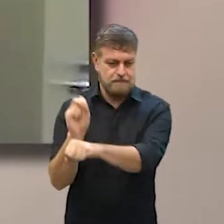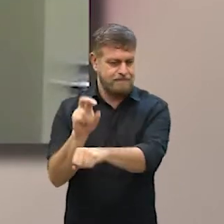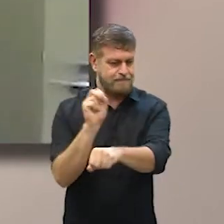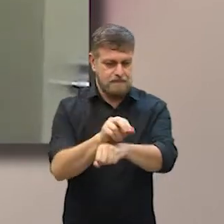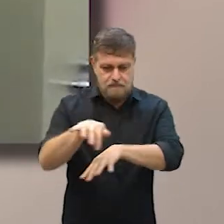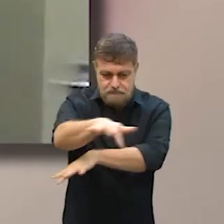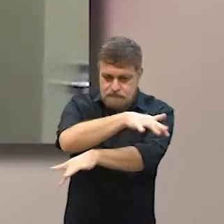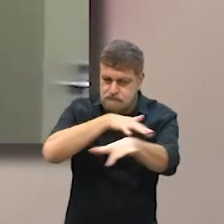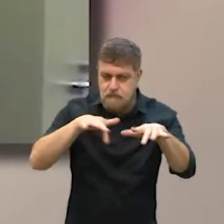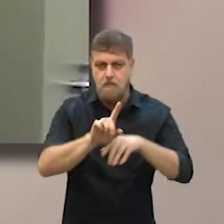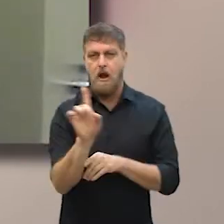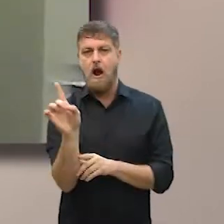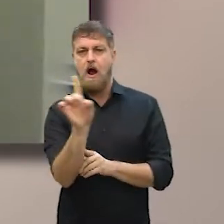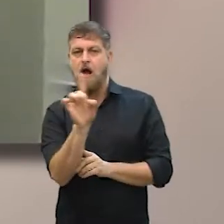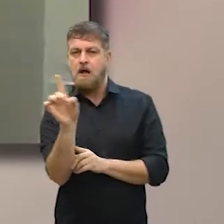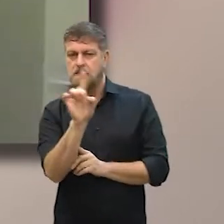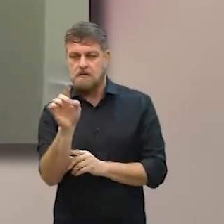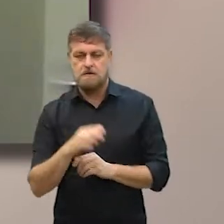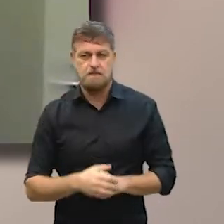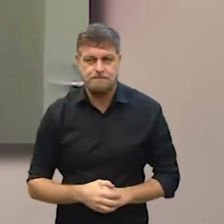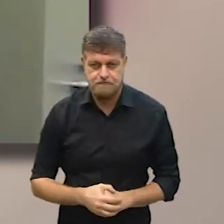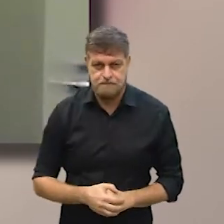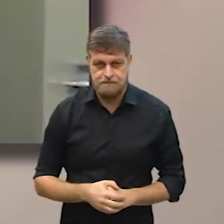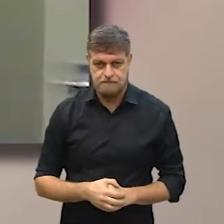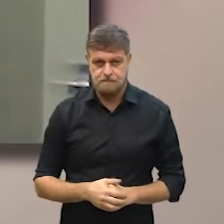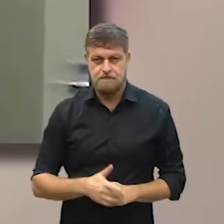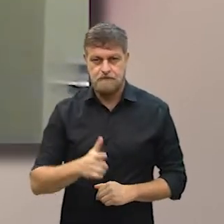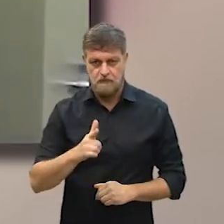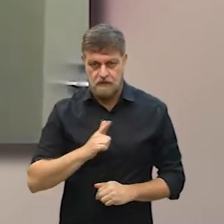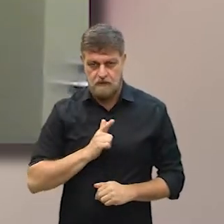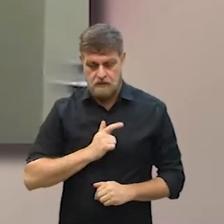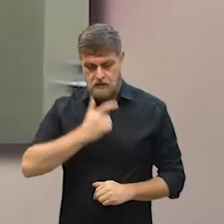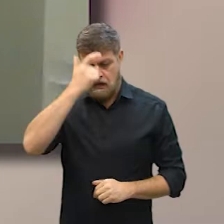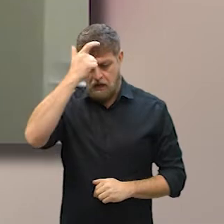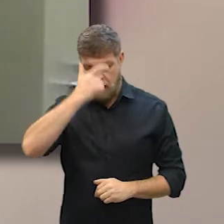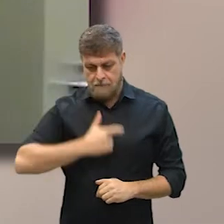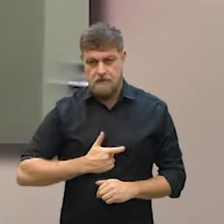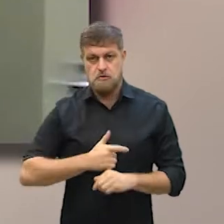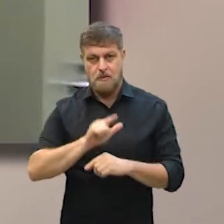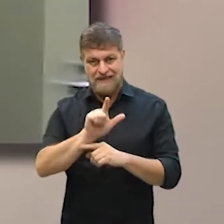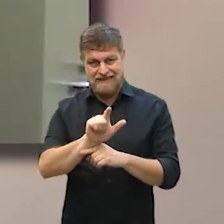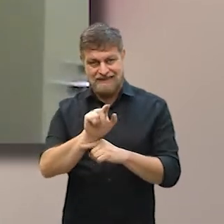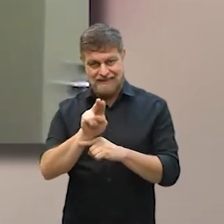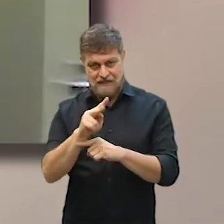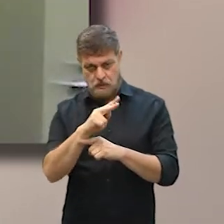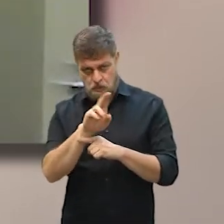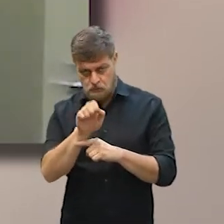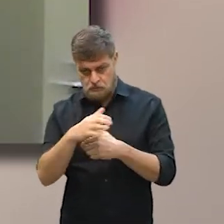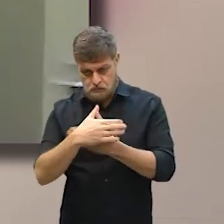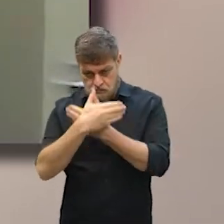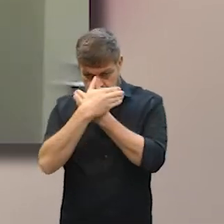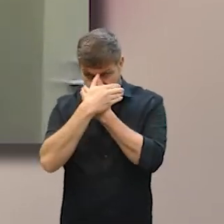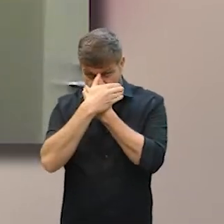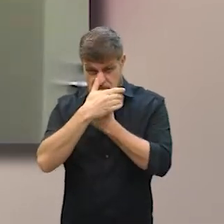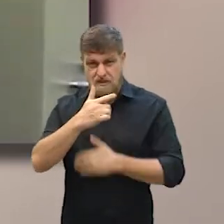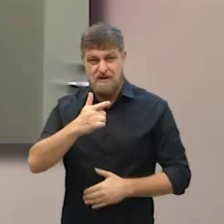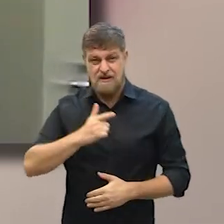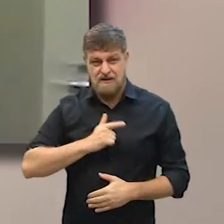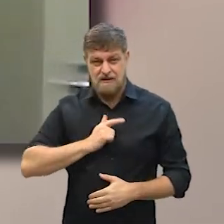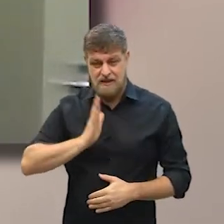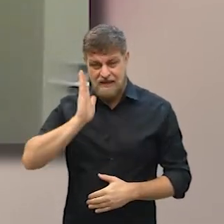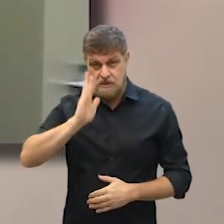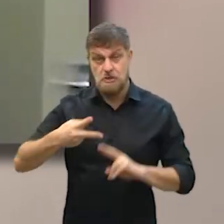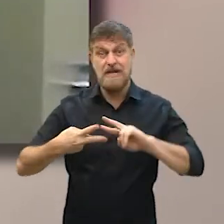infecciosa contagiosa a o lupus pacientes que têm grupos existem com